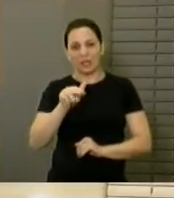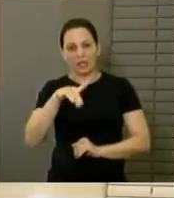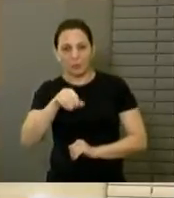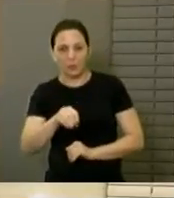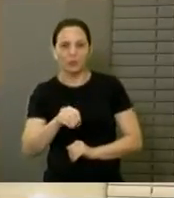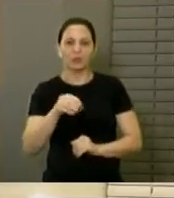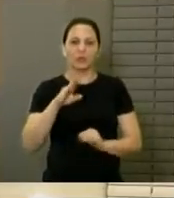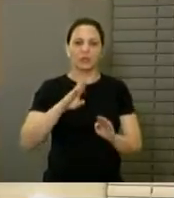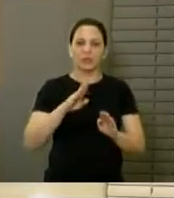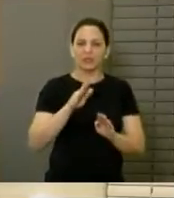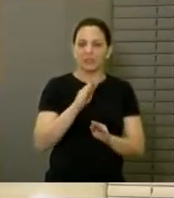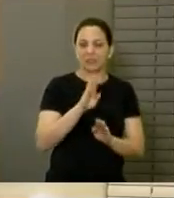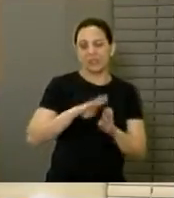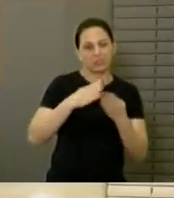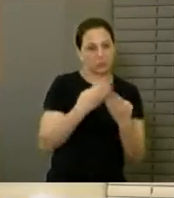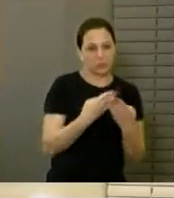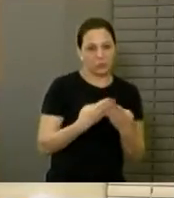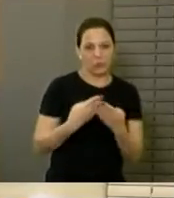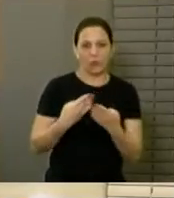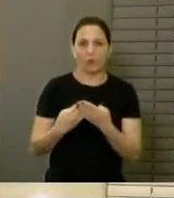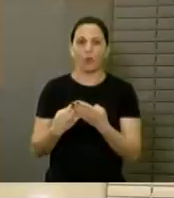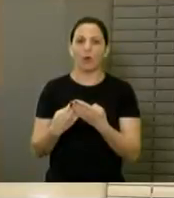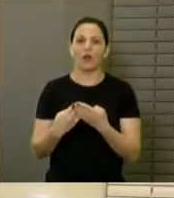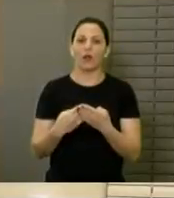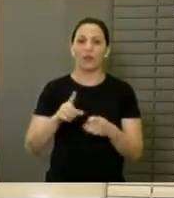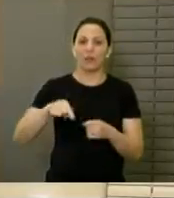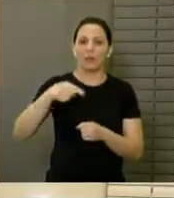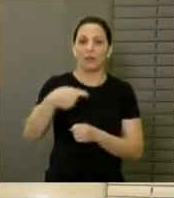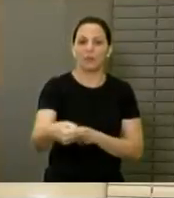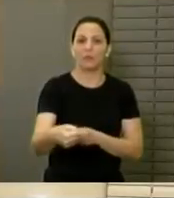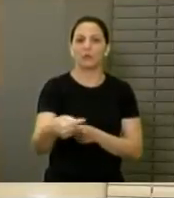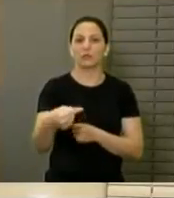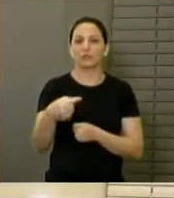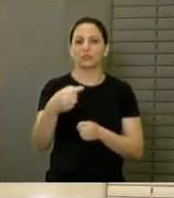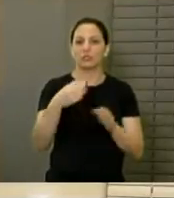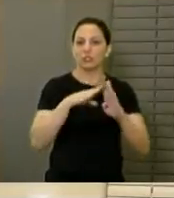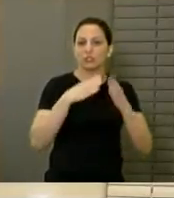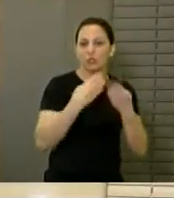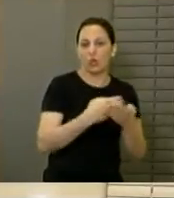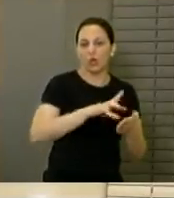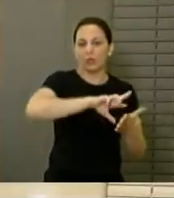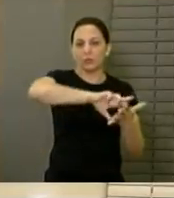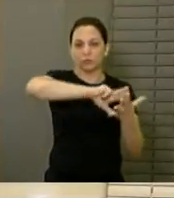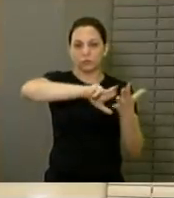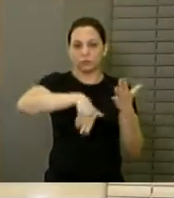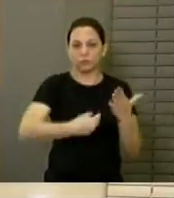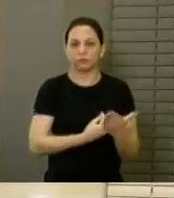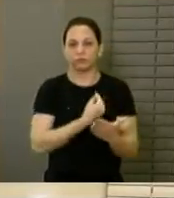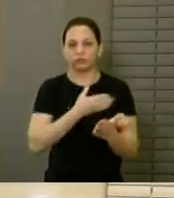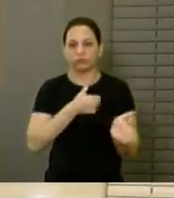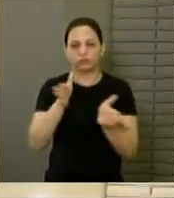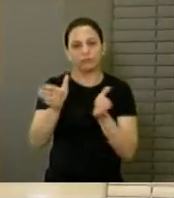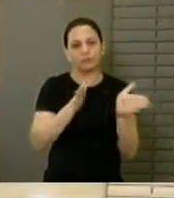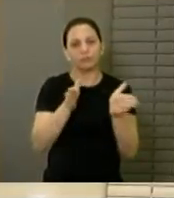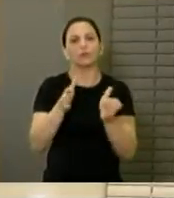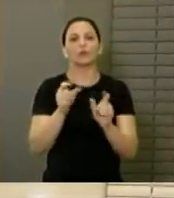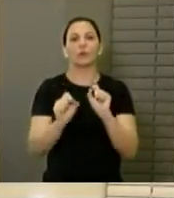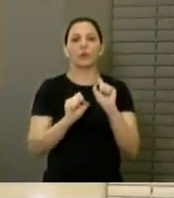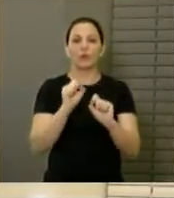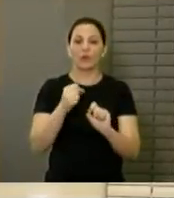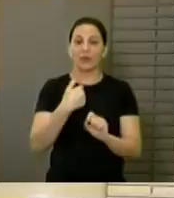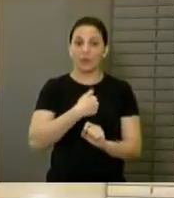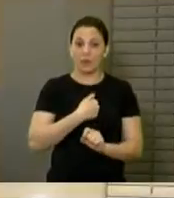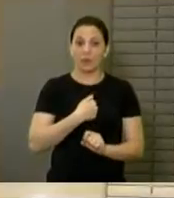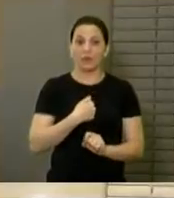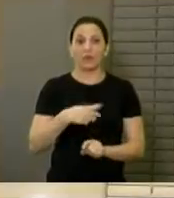anos, depois da Escola João Pires de Camargo, do IEBA e outras escolas aqui da cidade.